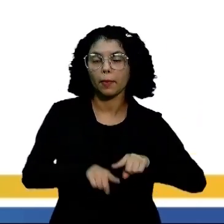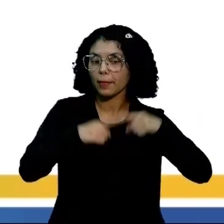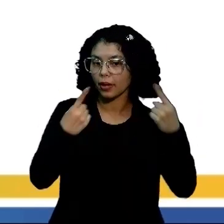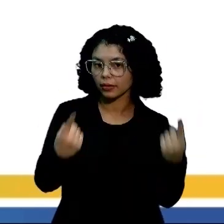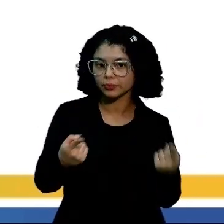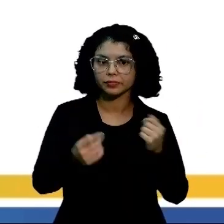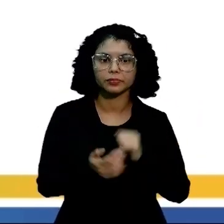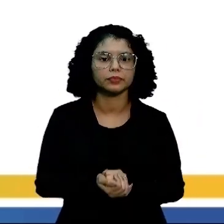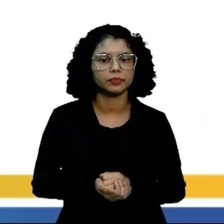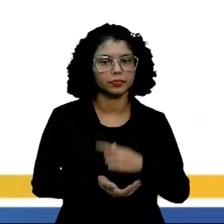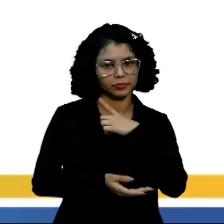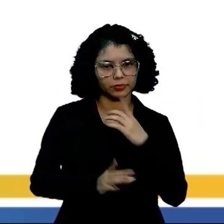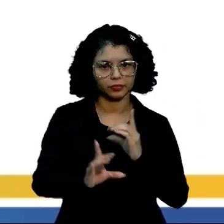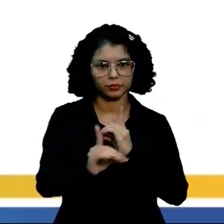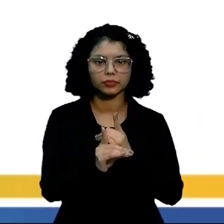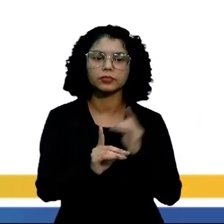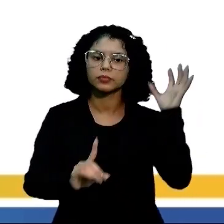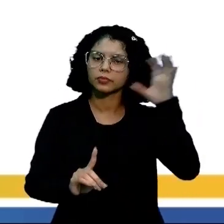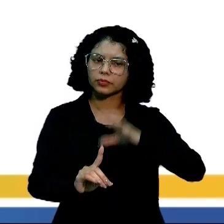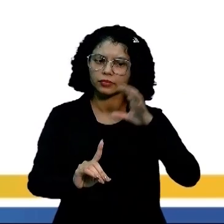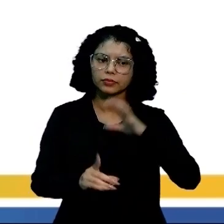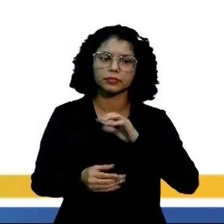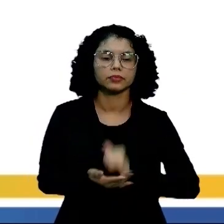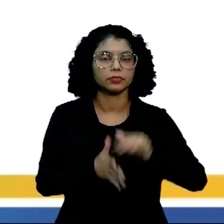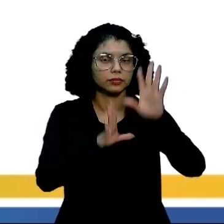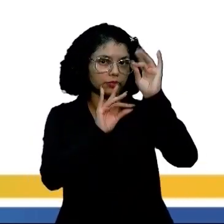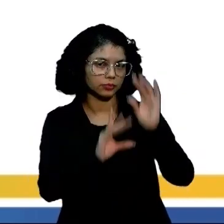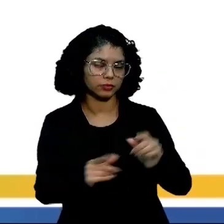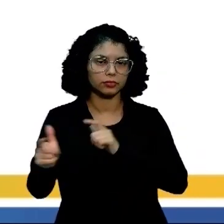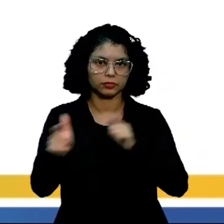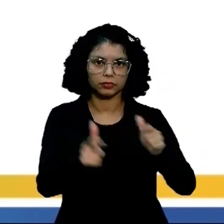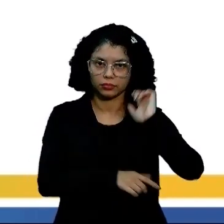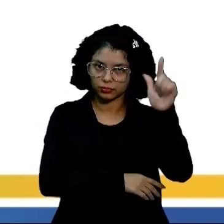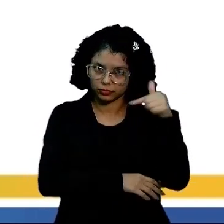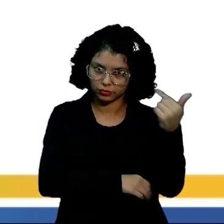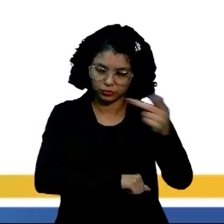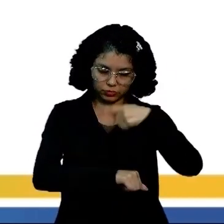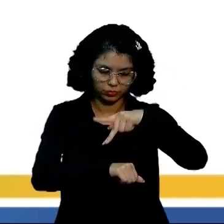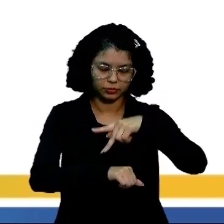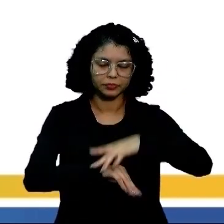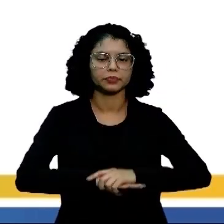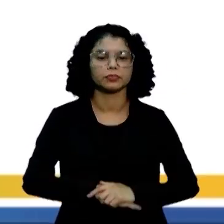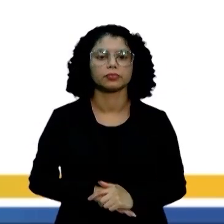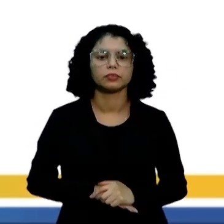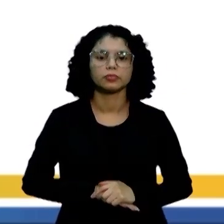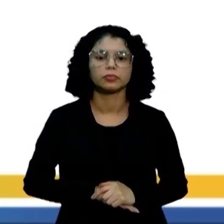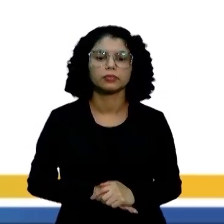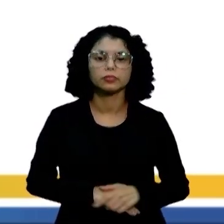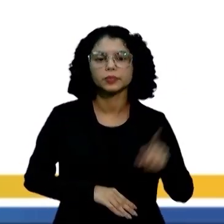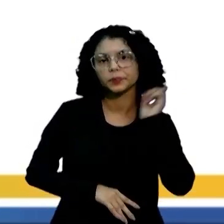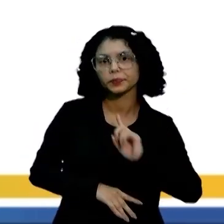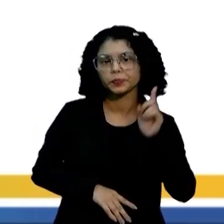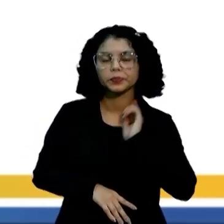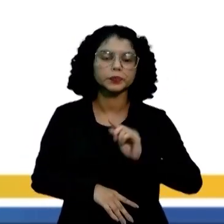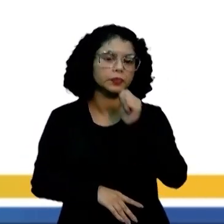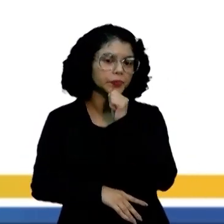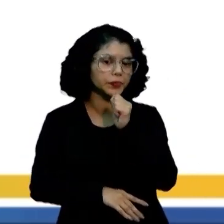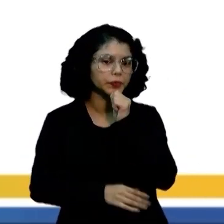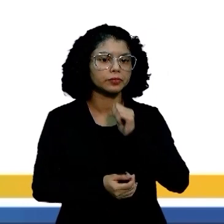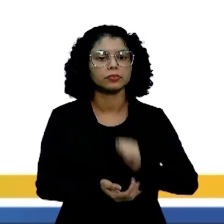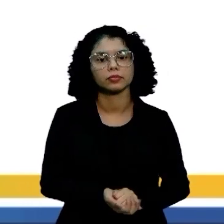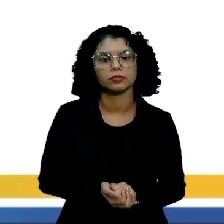entanto, podemos encontrar influências desse estilo em outros locais do país. Em Minas Gerais,